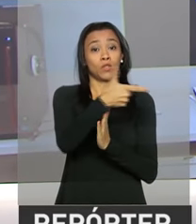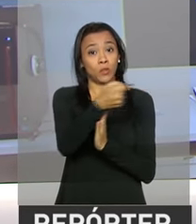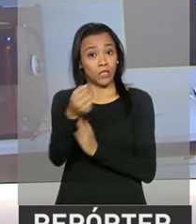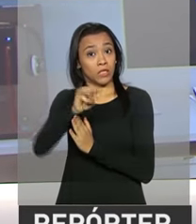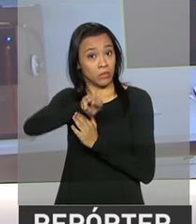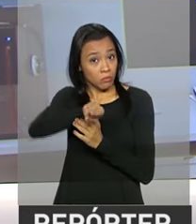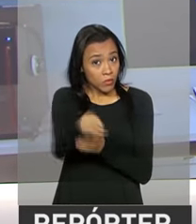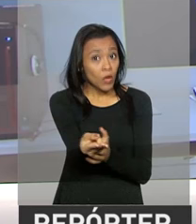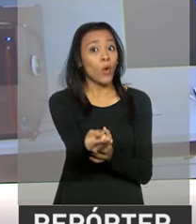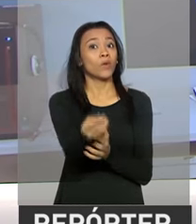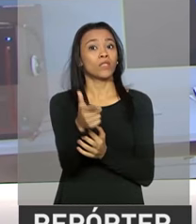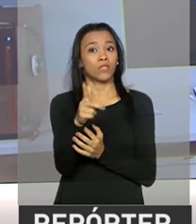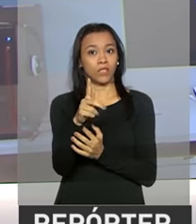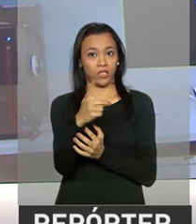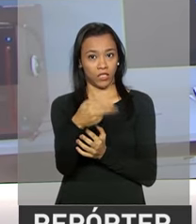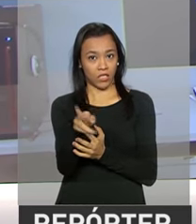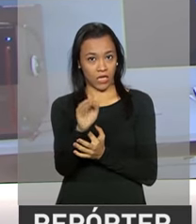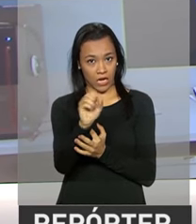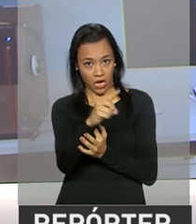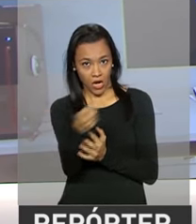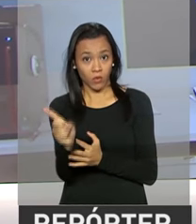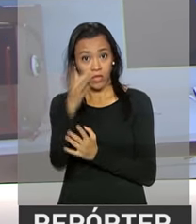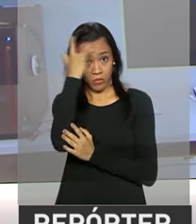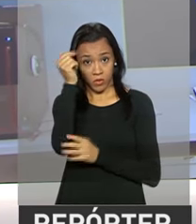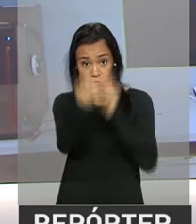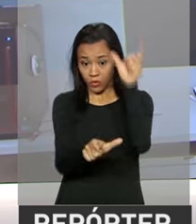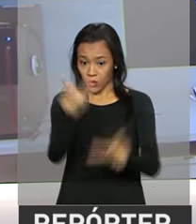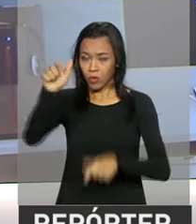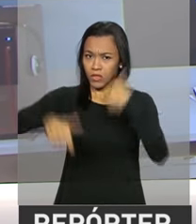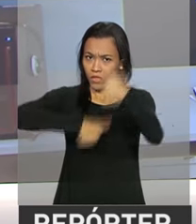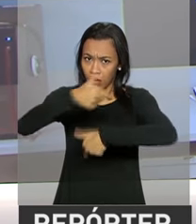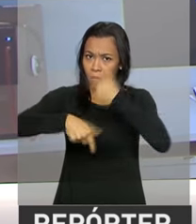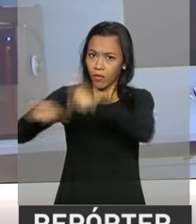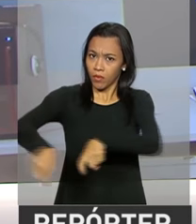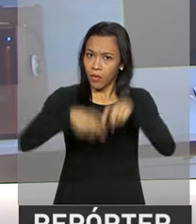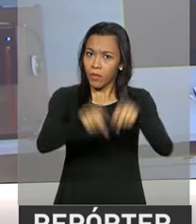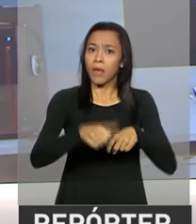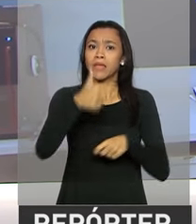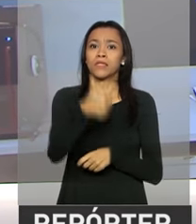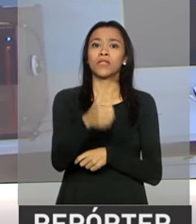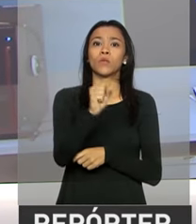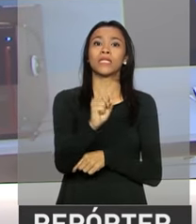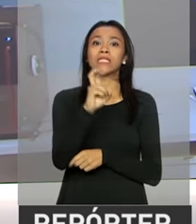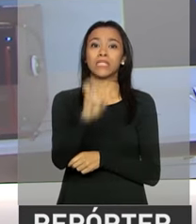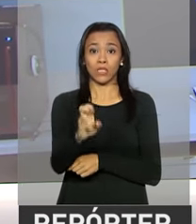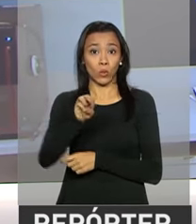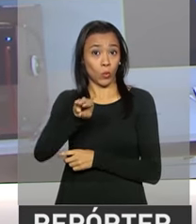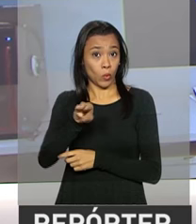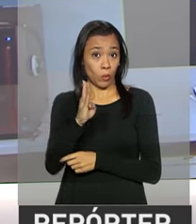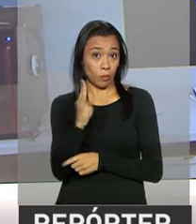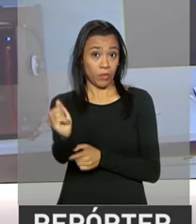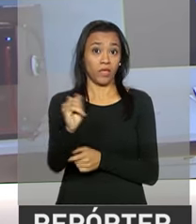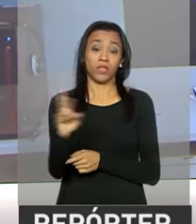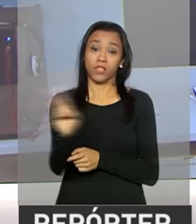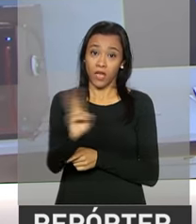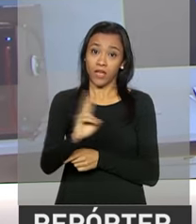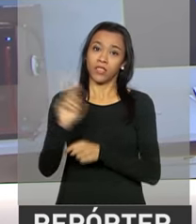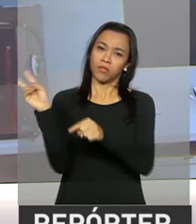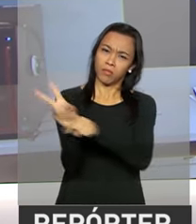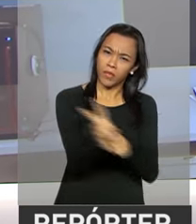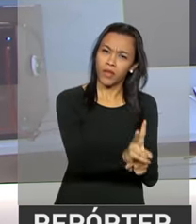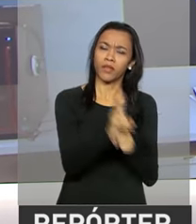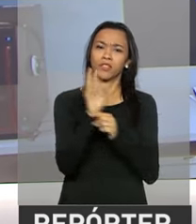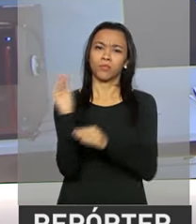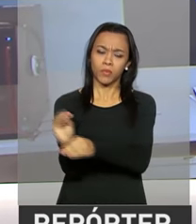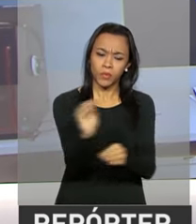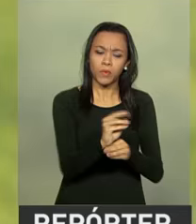toneladas de grãos. E os produtores rurais vão ter acesso a 185 bilhões de reais para custeio, investimento e comercialização